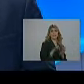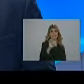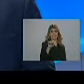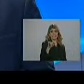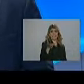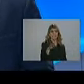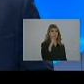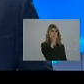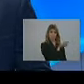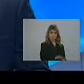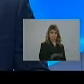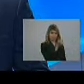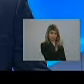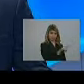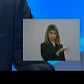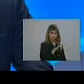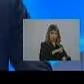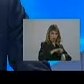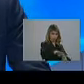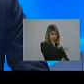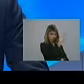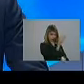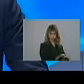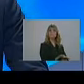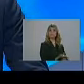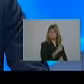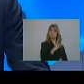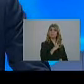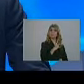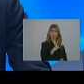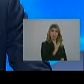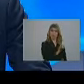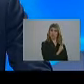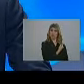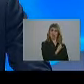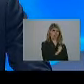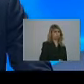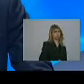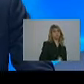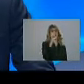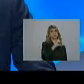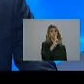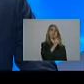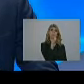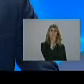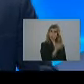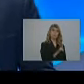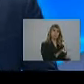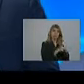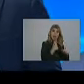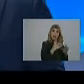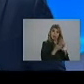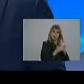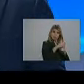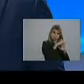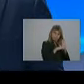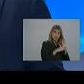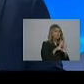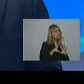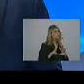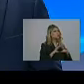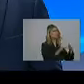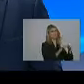as crianças que estão em horário integral têm uma progressão na sua nota que é extraordinária. Por isso, o meu programa prevê colocar